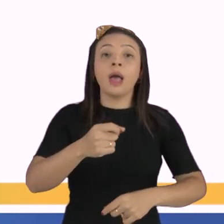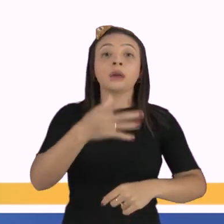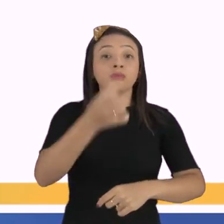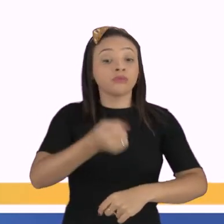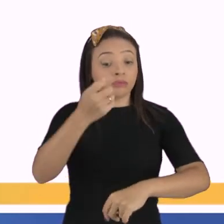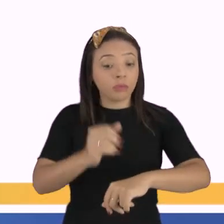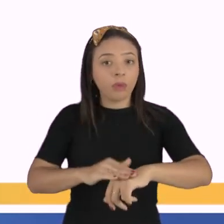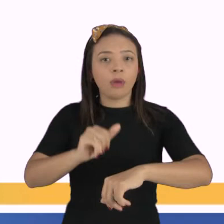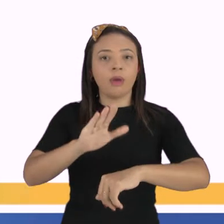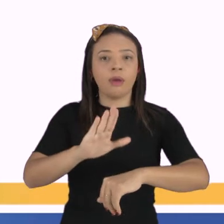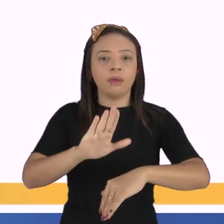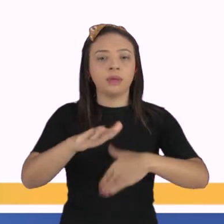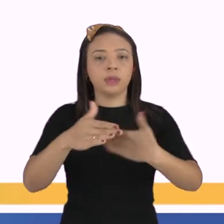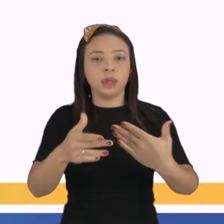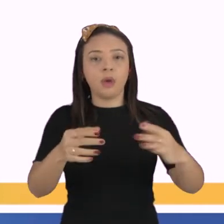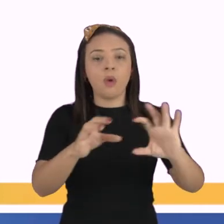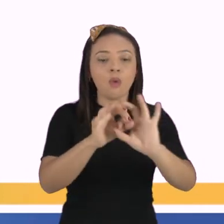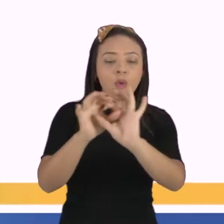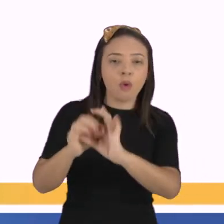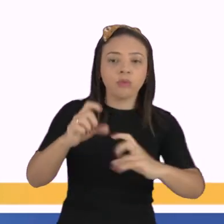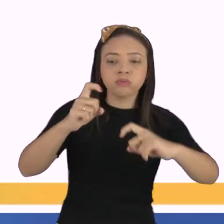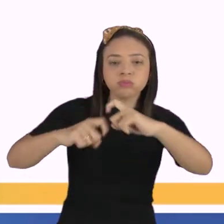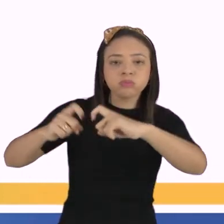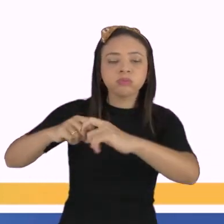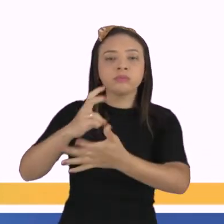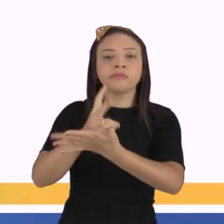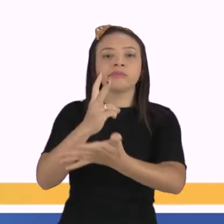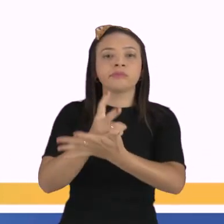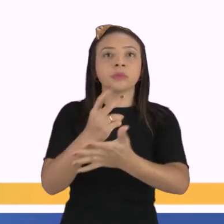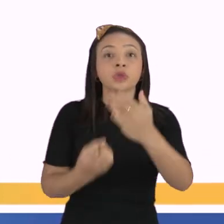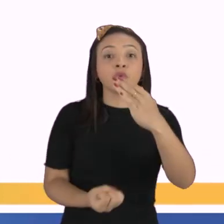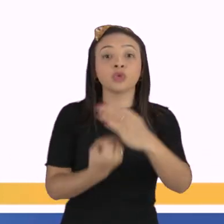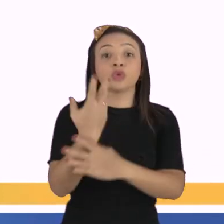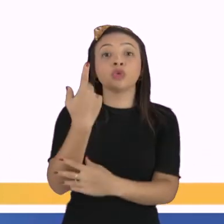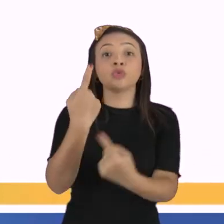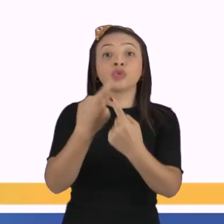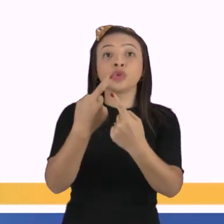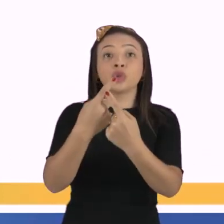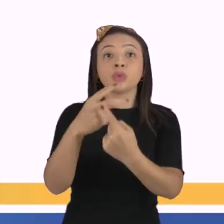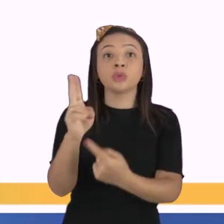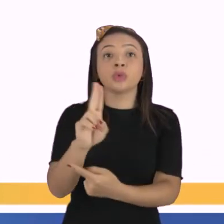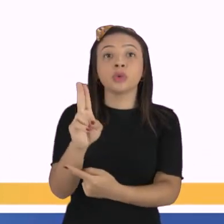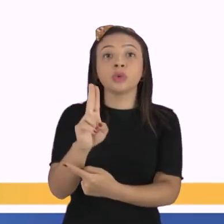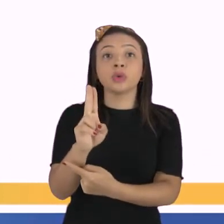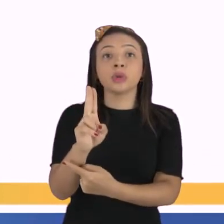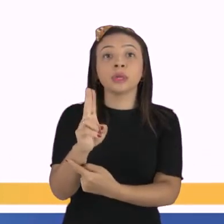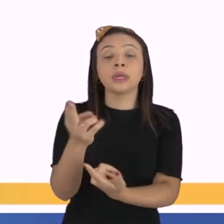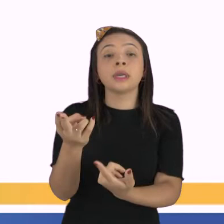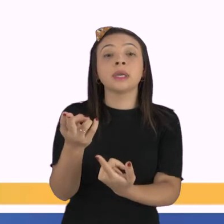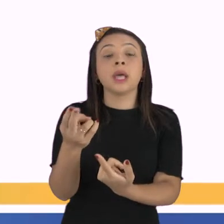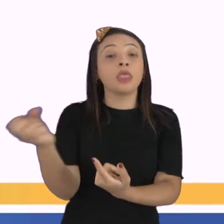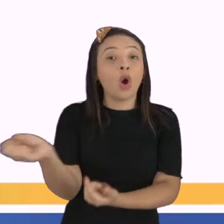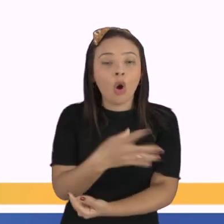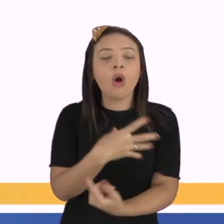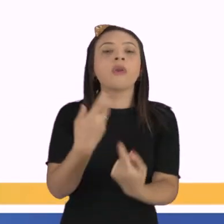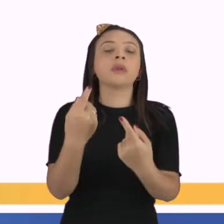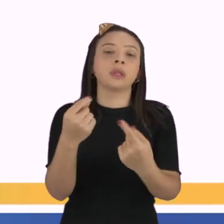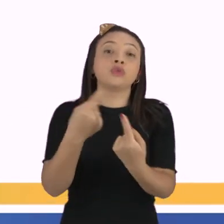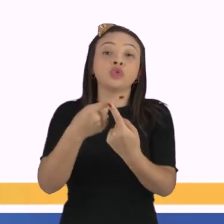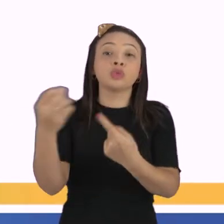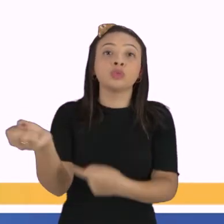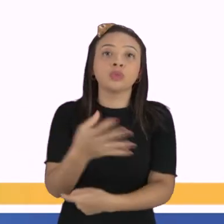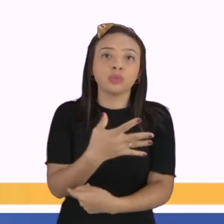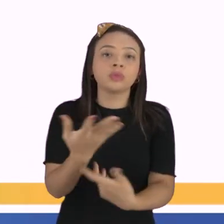e que através de diversos cruzamentos nós formamos uma raça que a gente chama de raça sintética, uma raça nova,